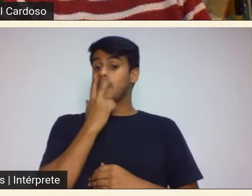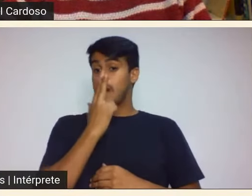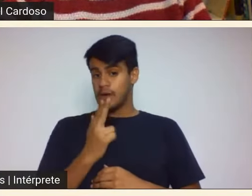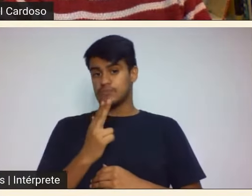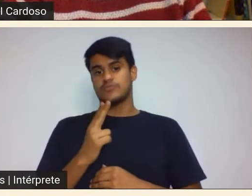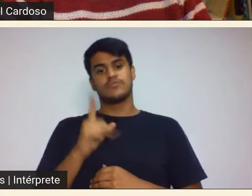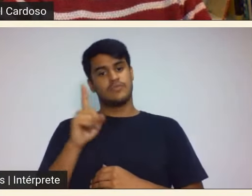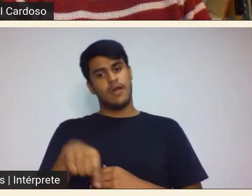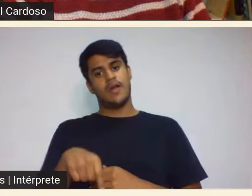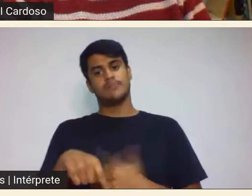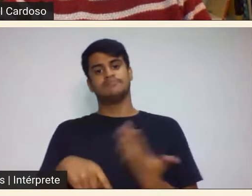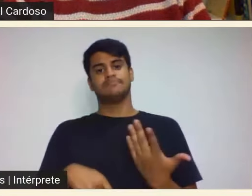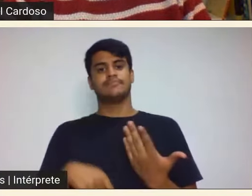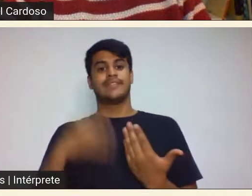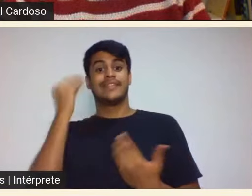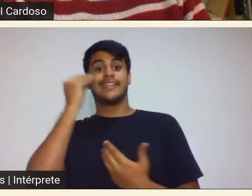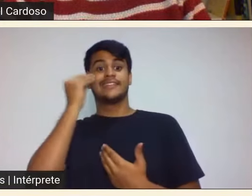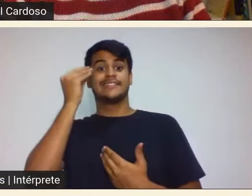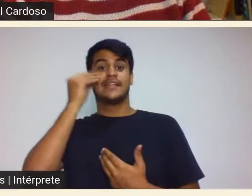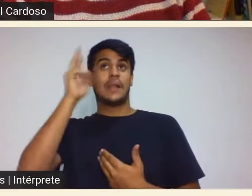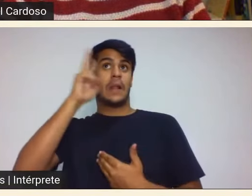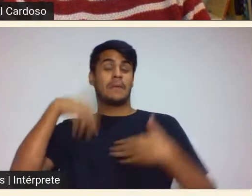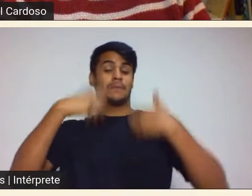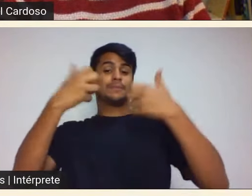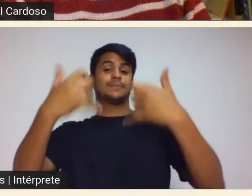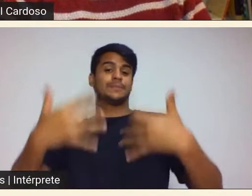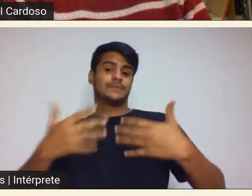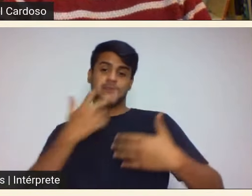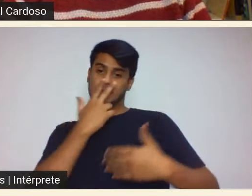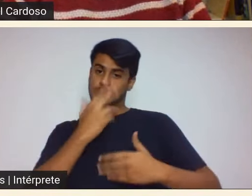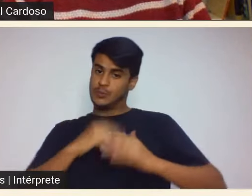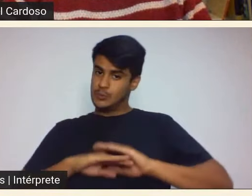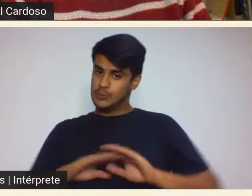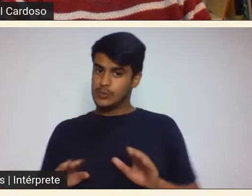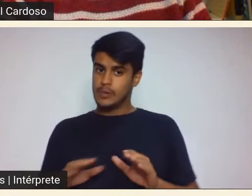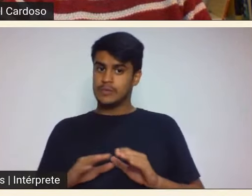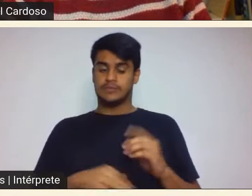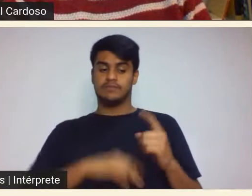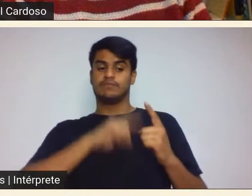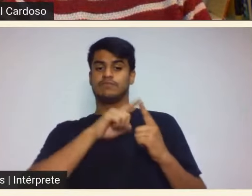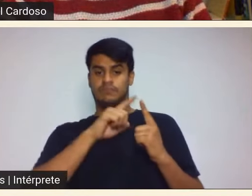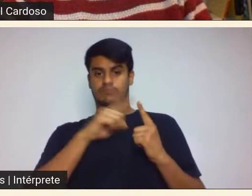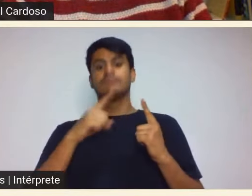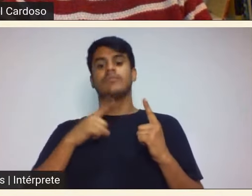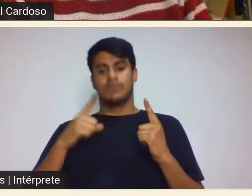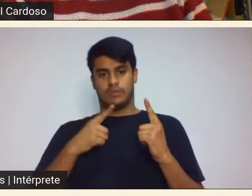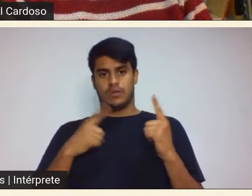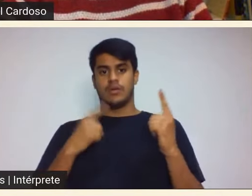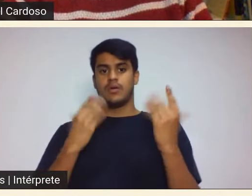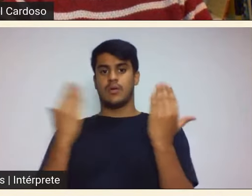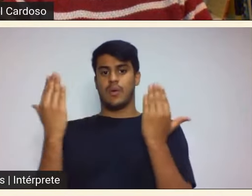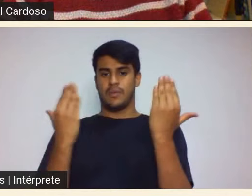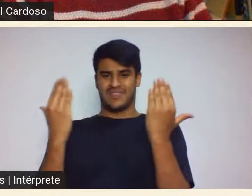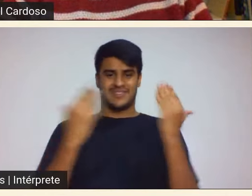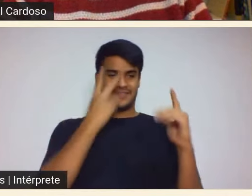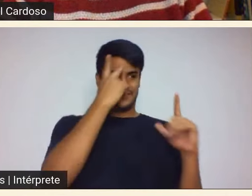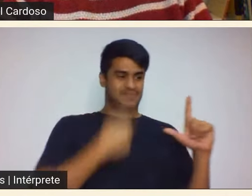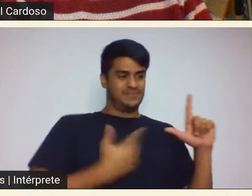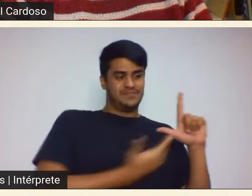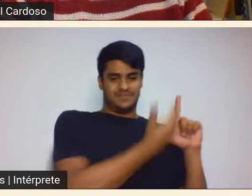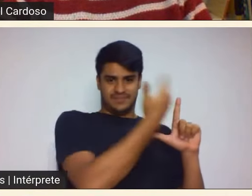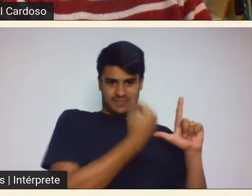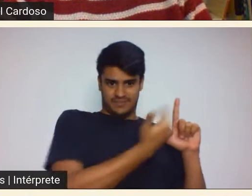era o que eu estava deixando de fora, assim, que primeiro tem essa relação do autorretrato, né? Essa